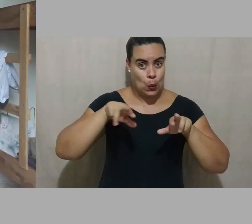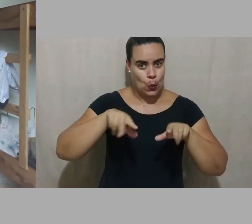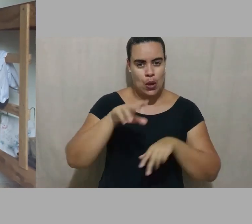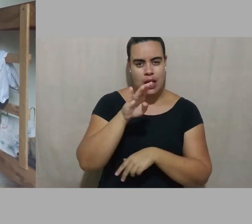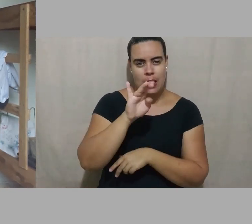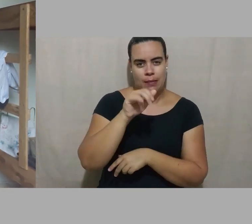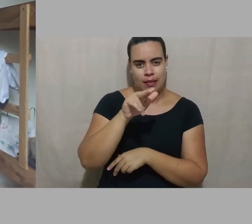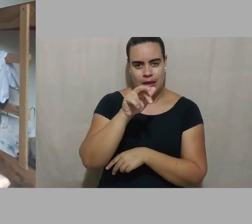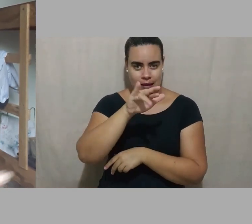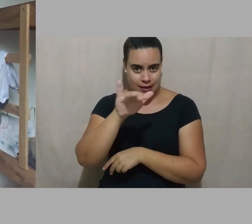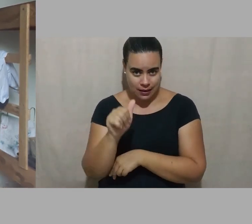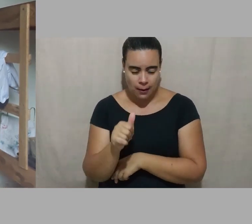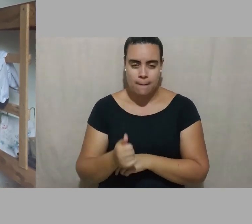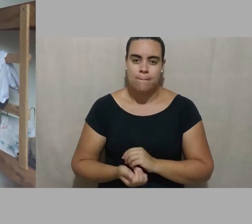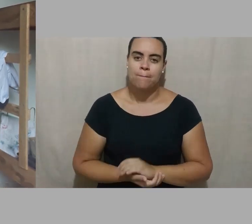binária, né?